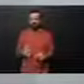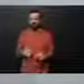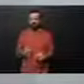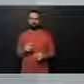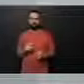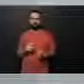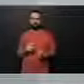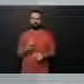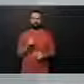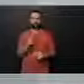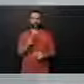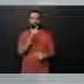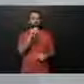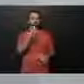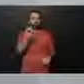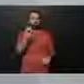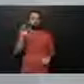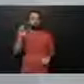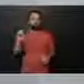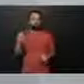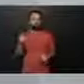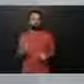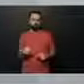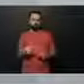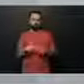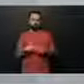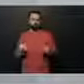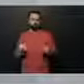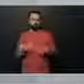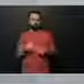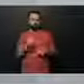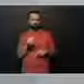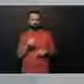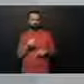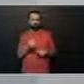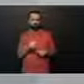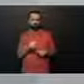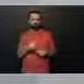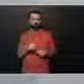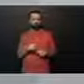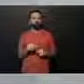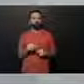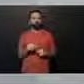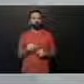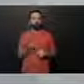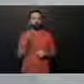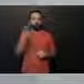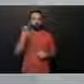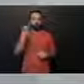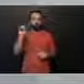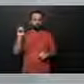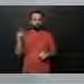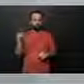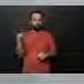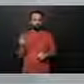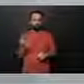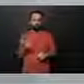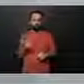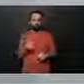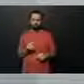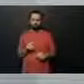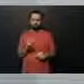a plaquinha da centena, 100 mais 50. Para compor os 50, eu preciso de barrinhas